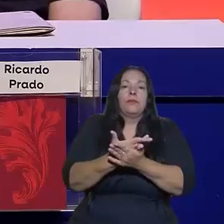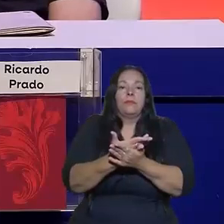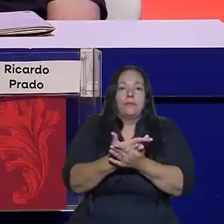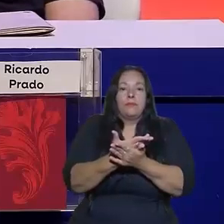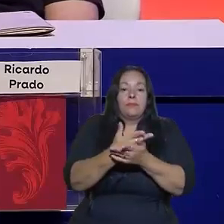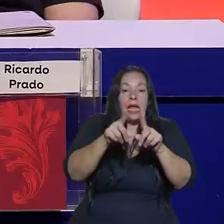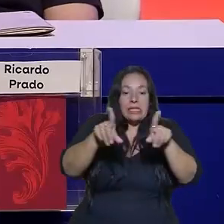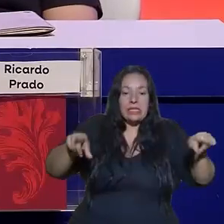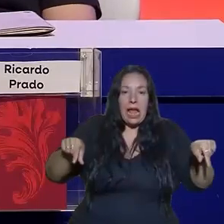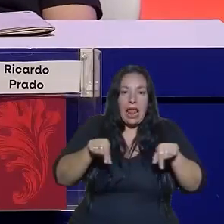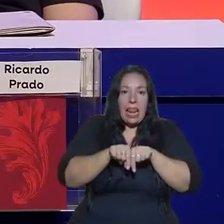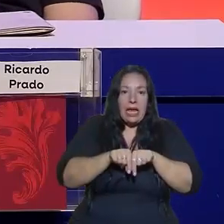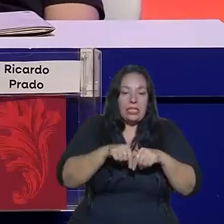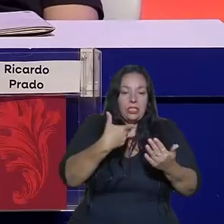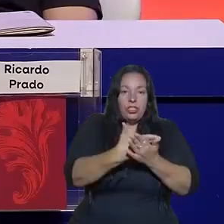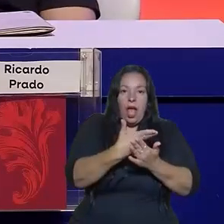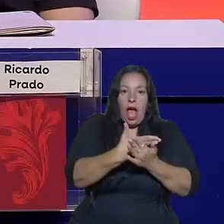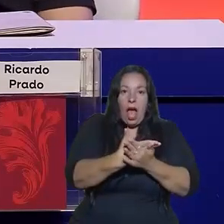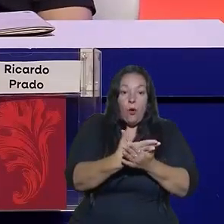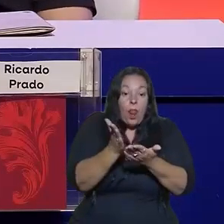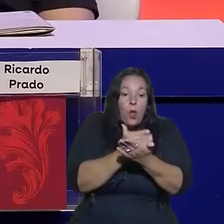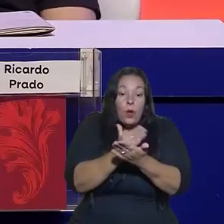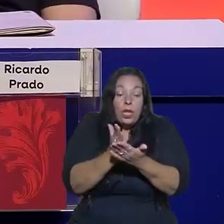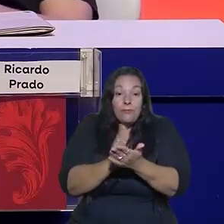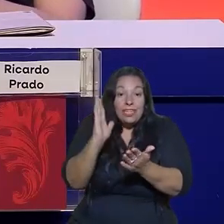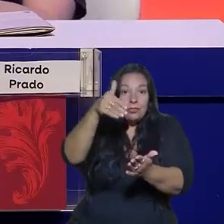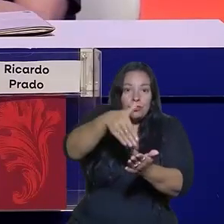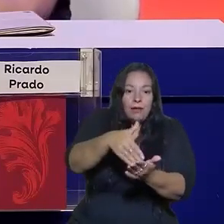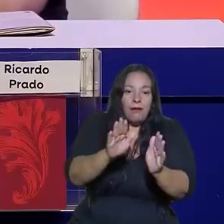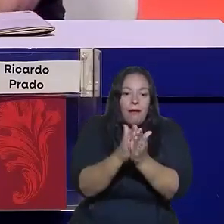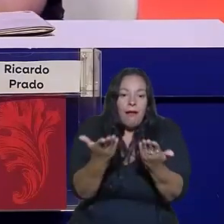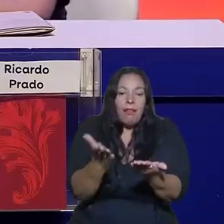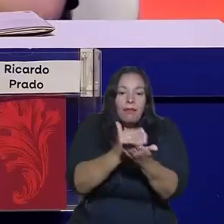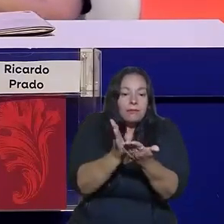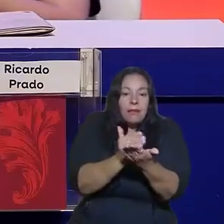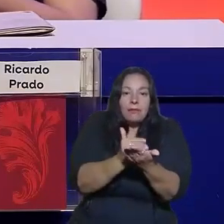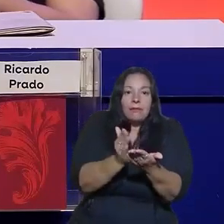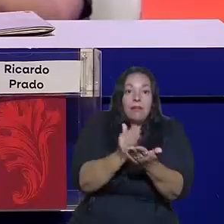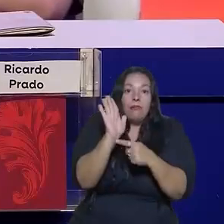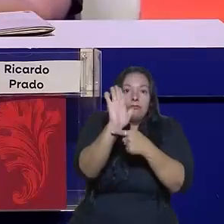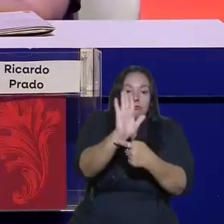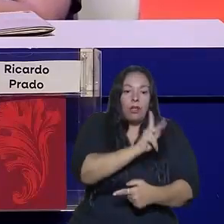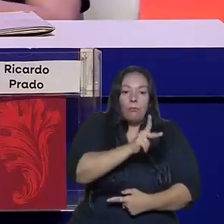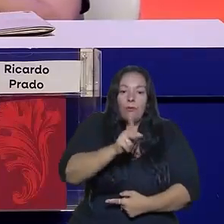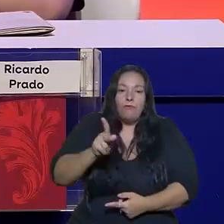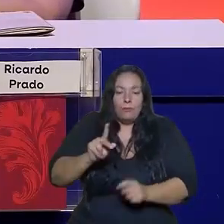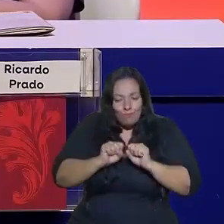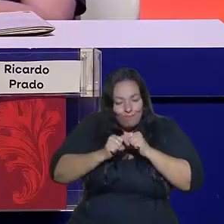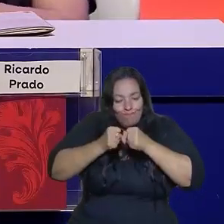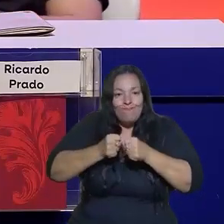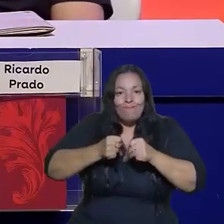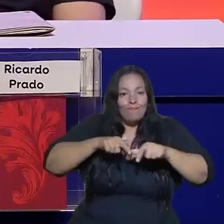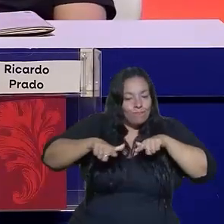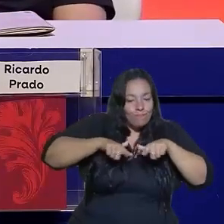da sala de aula com o livro, né? Assim, o livro tem que chegar na sala de aula e ele tem que contribuir com aquele professor que está ali fazendo um esforço tão